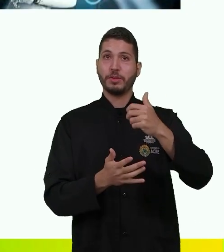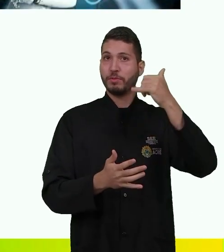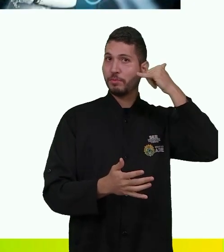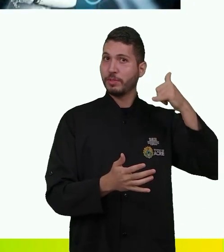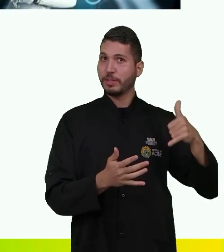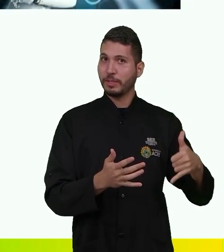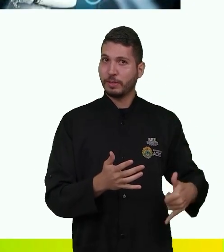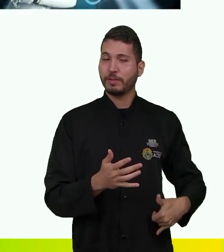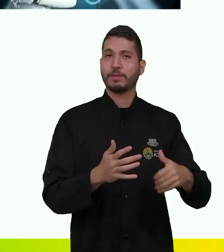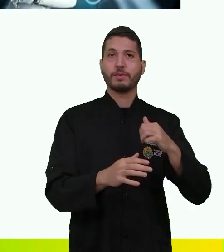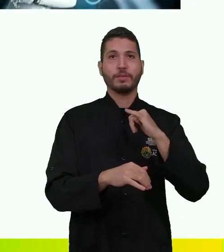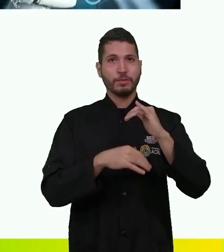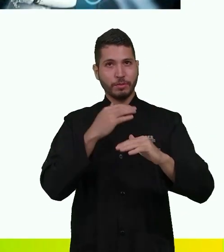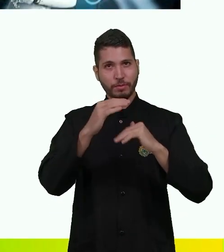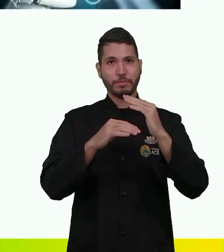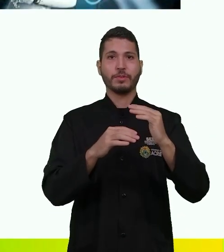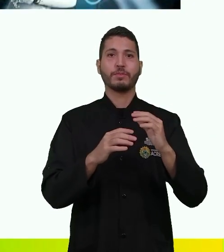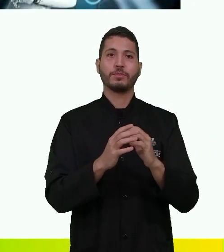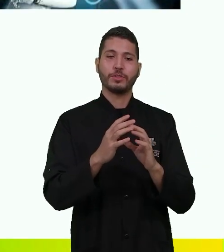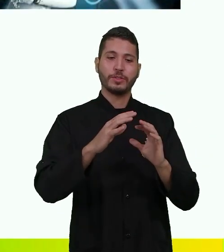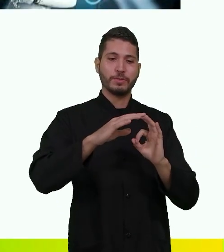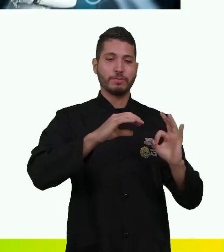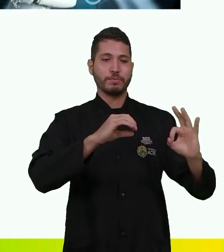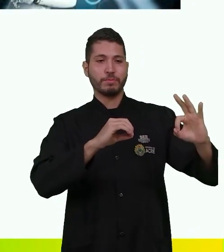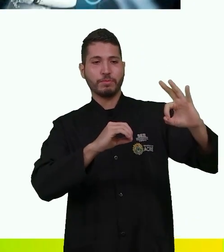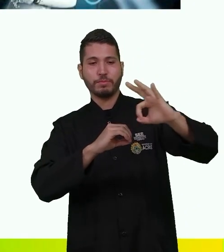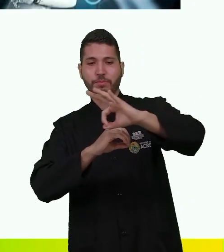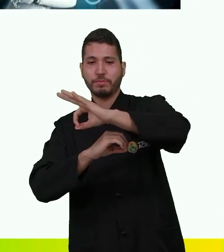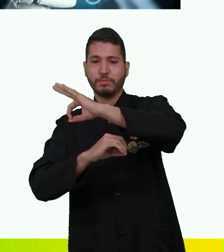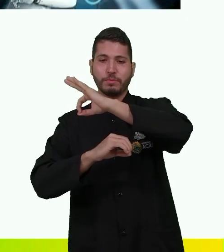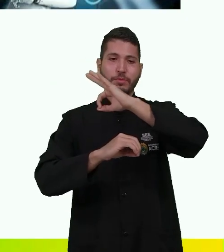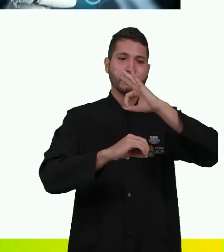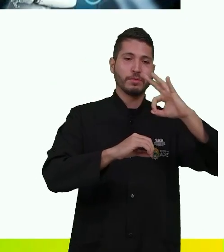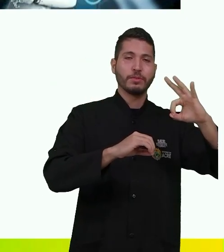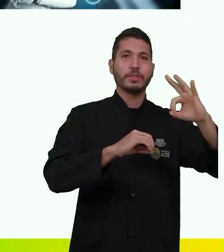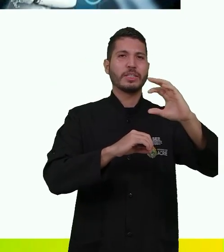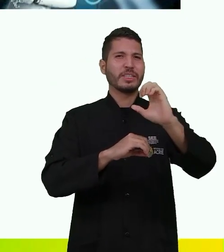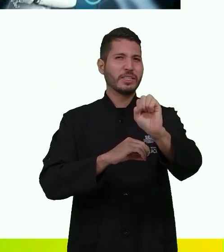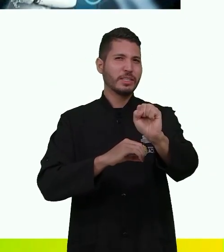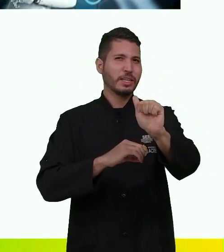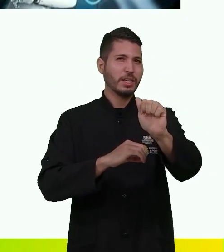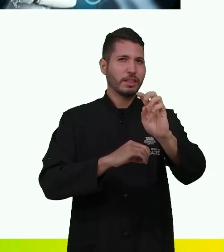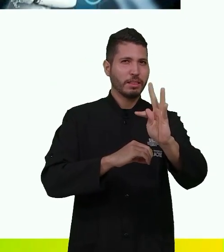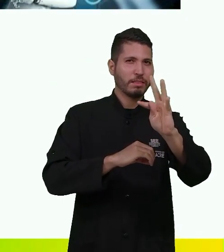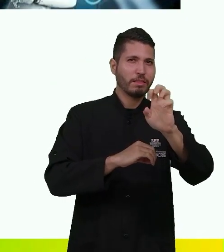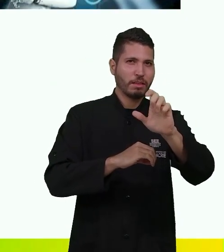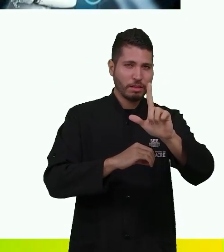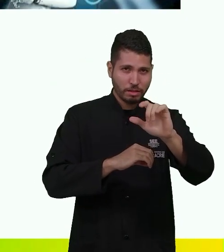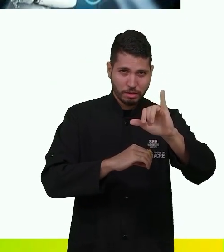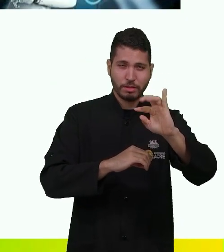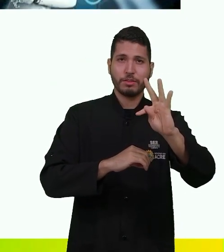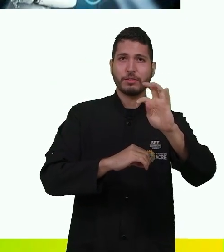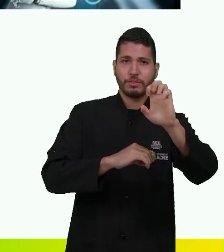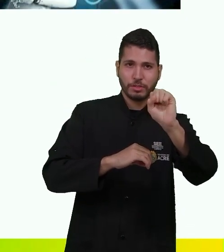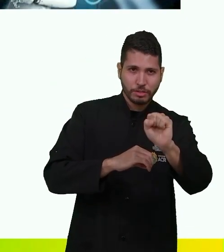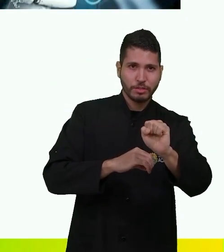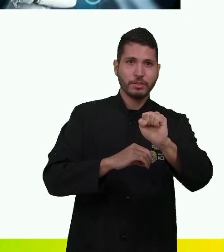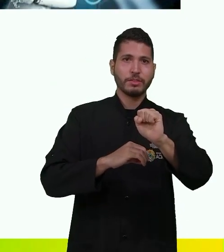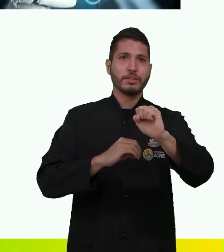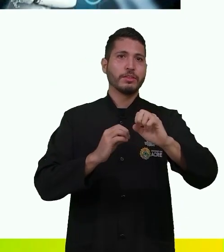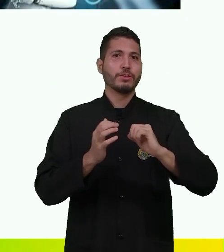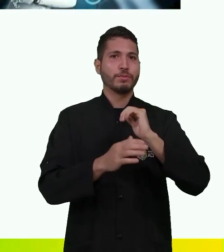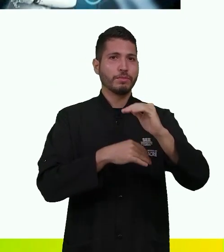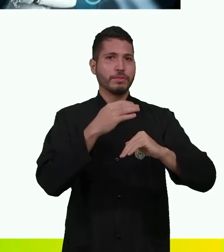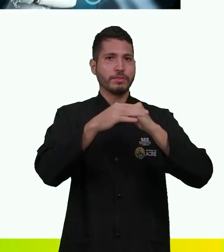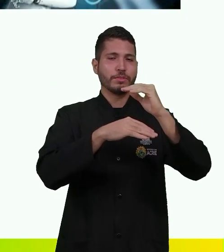o desenvolvimento de satélites e o avanço em biotecnologia e energia nuclear.